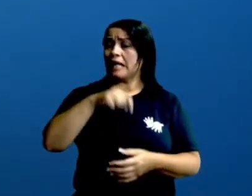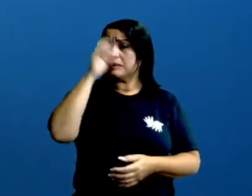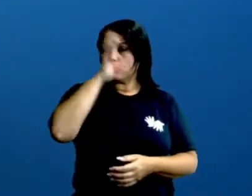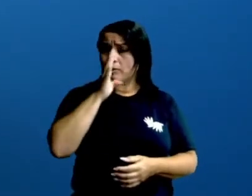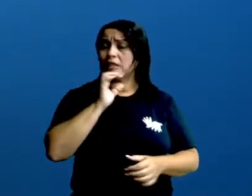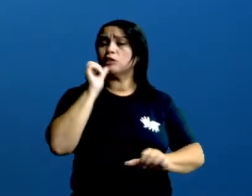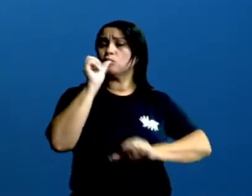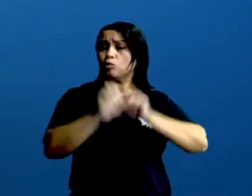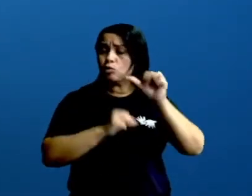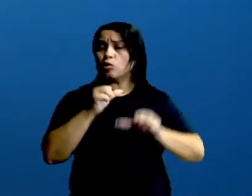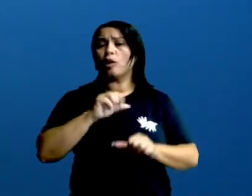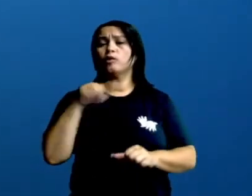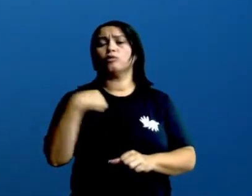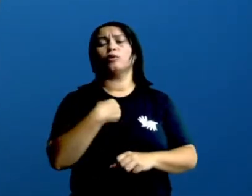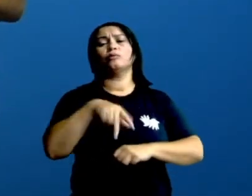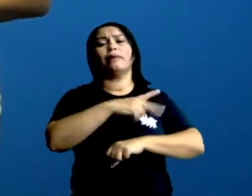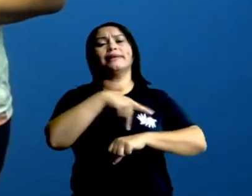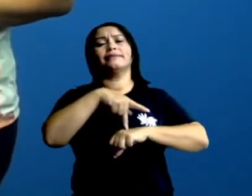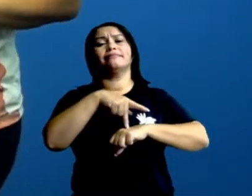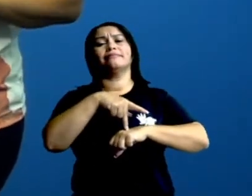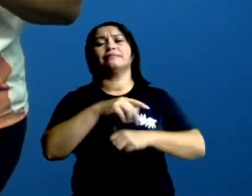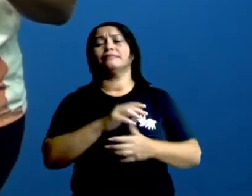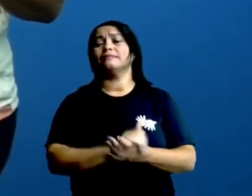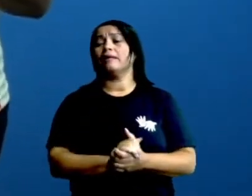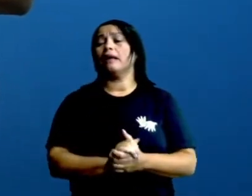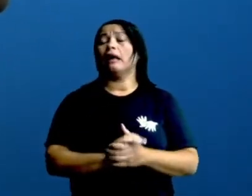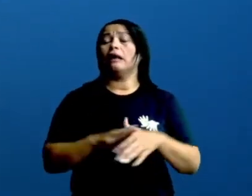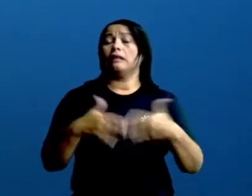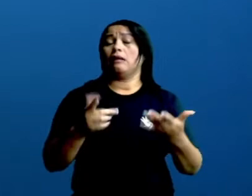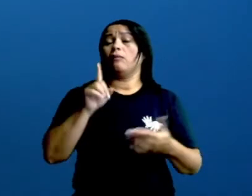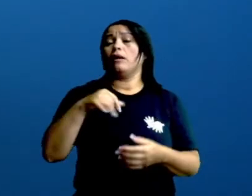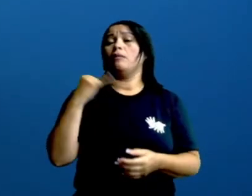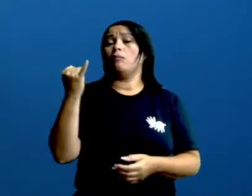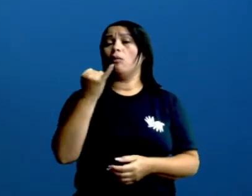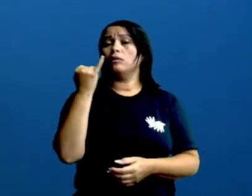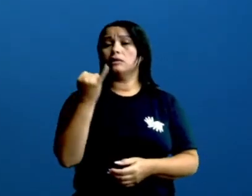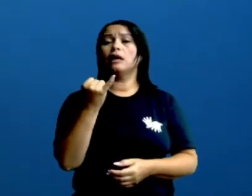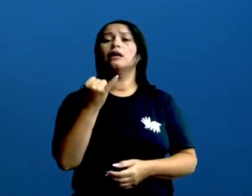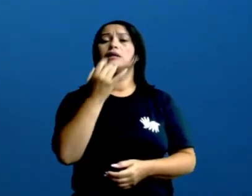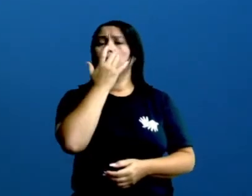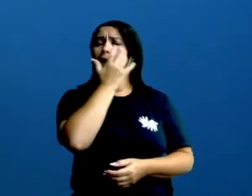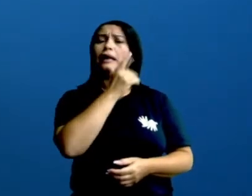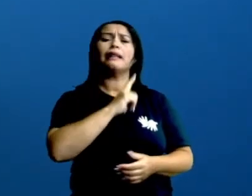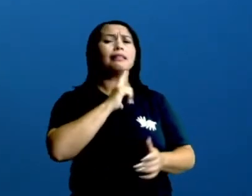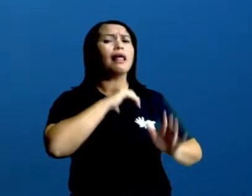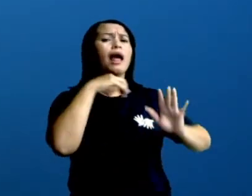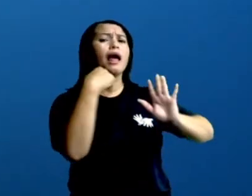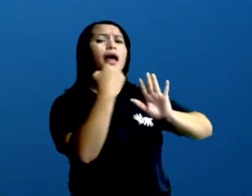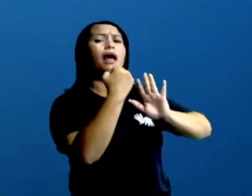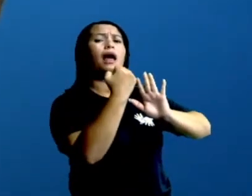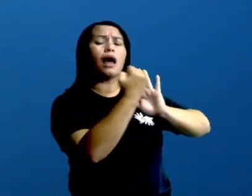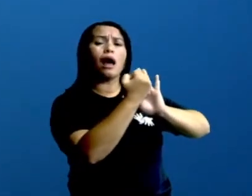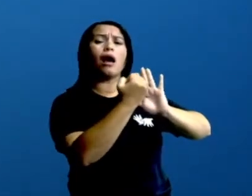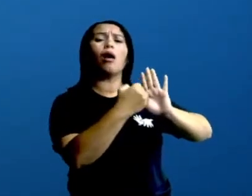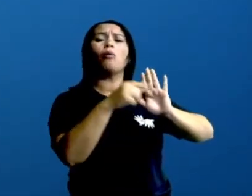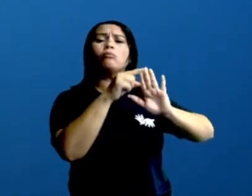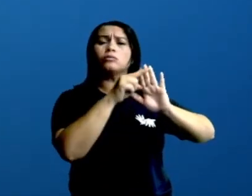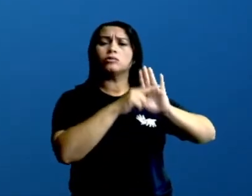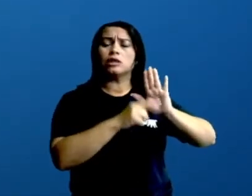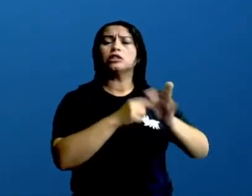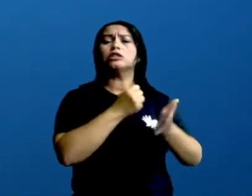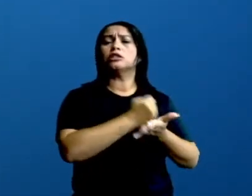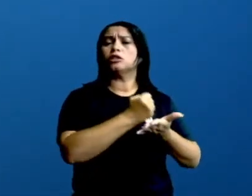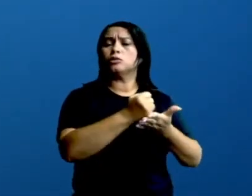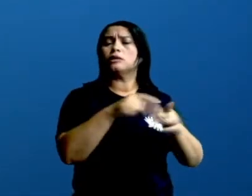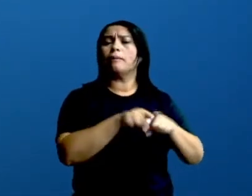nunca mais aconteça no nosso país. Então, é importante que se haja esses registros, né? E a relação entre a história